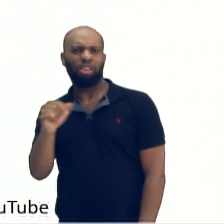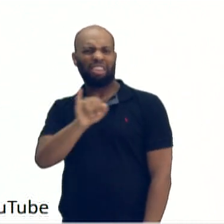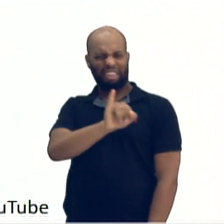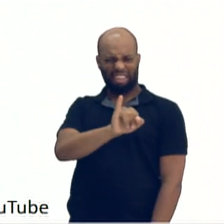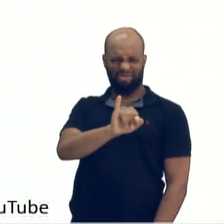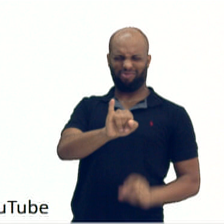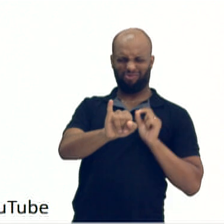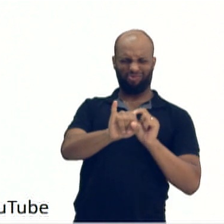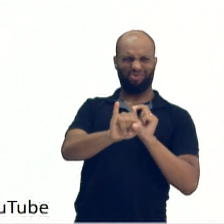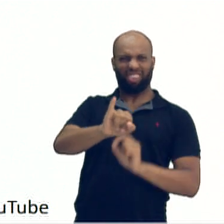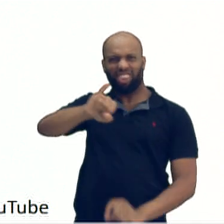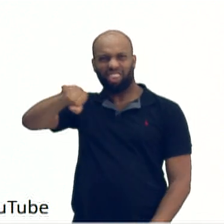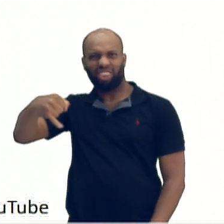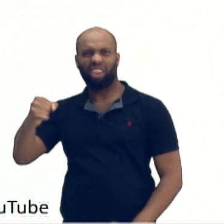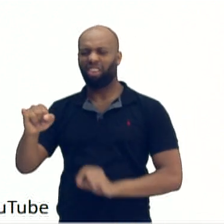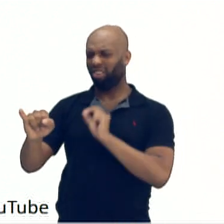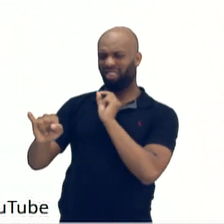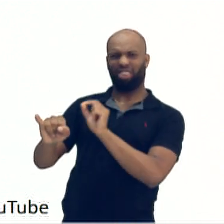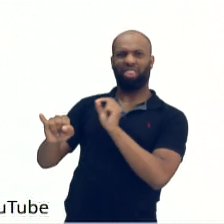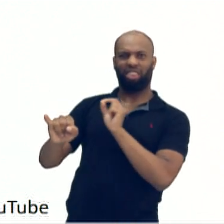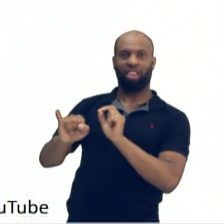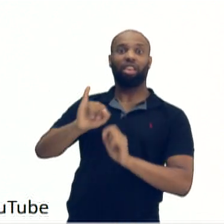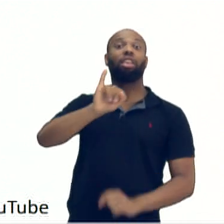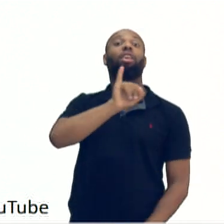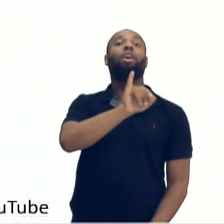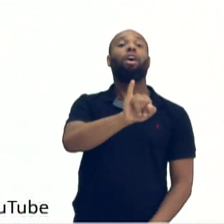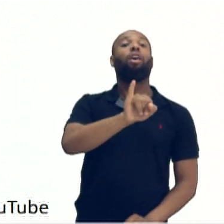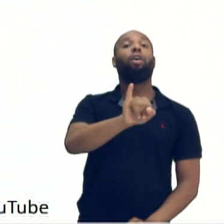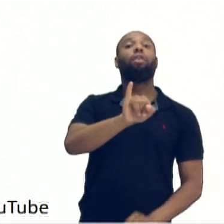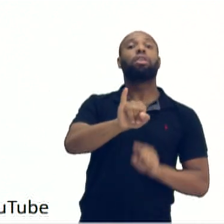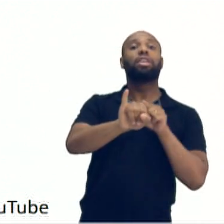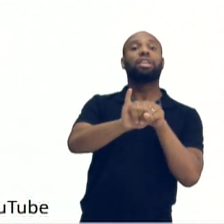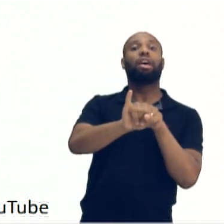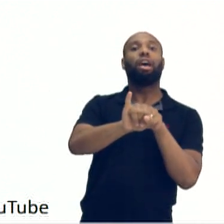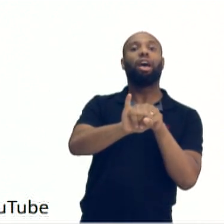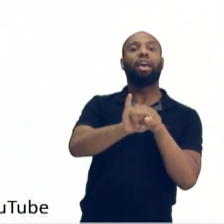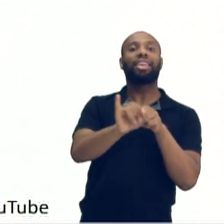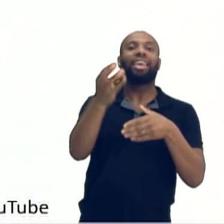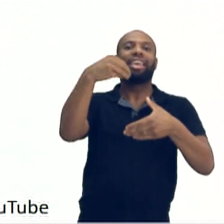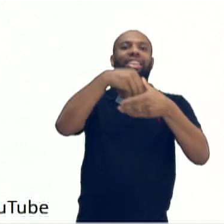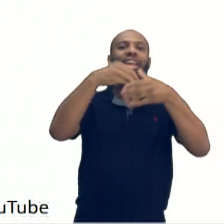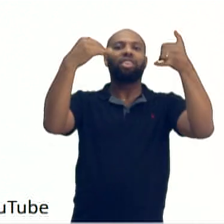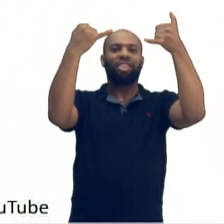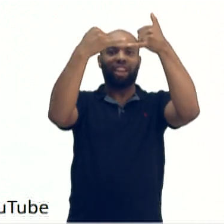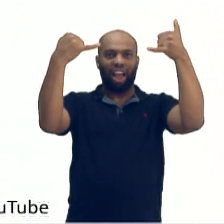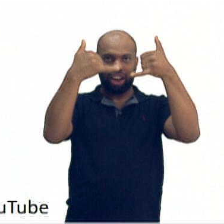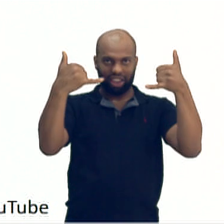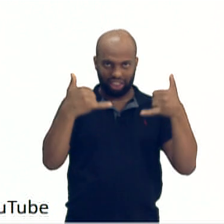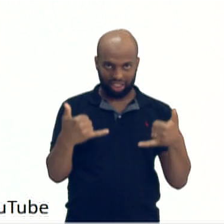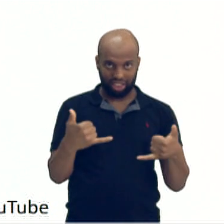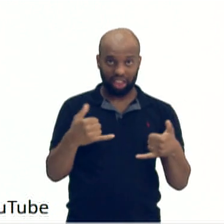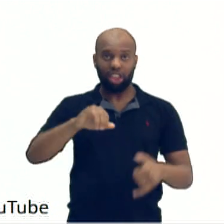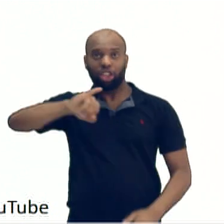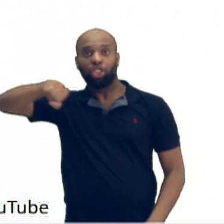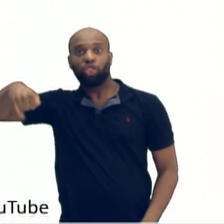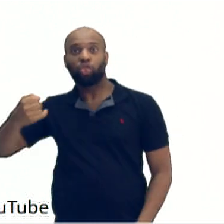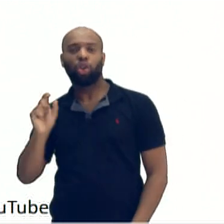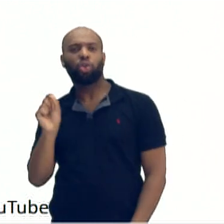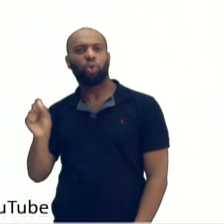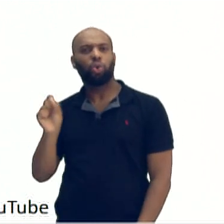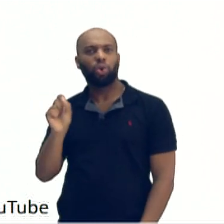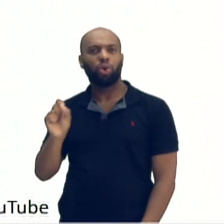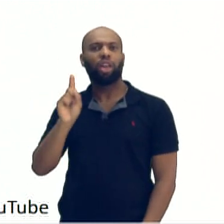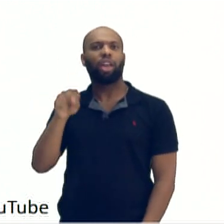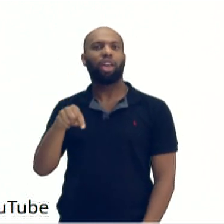esse IJ aqui? O I, então, vai indicar a posição desse termo dentro da linha da minha matriz e o J vai representar